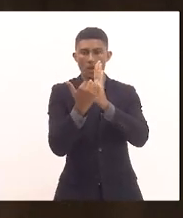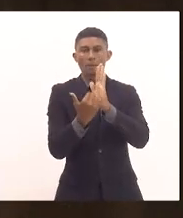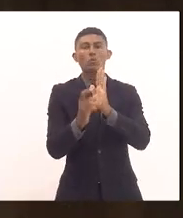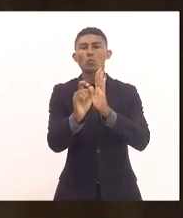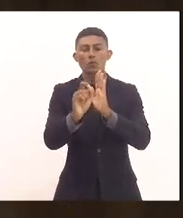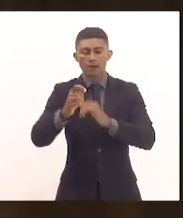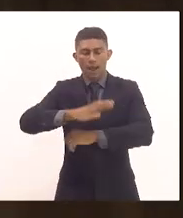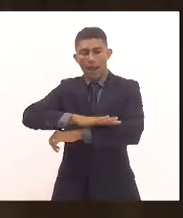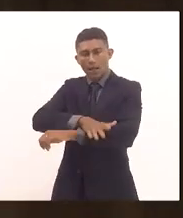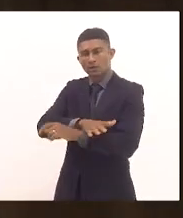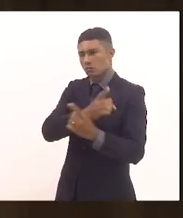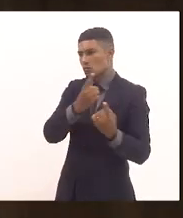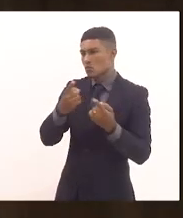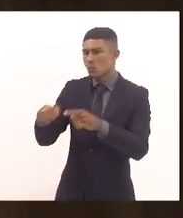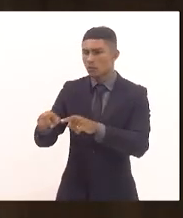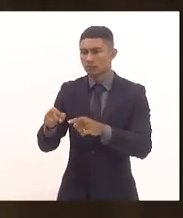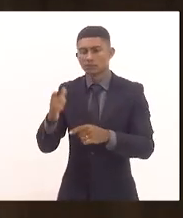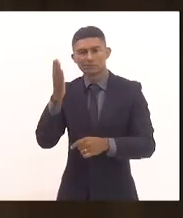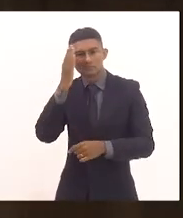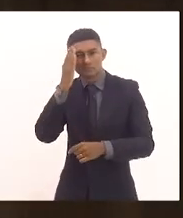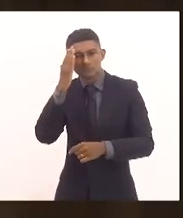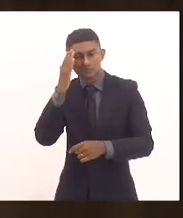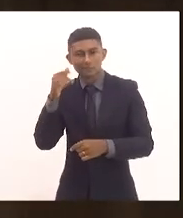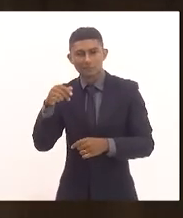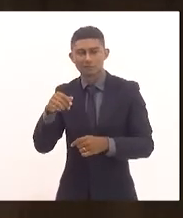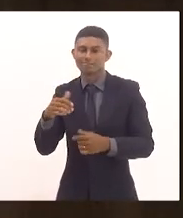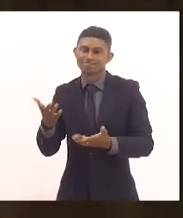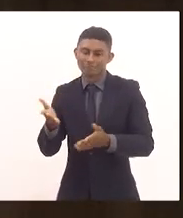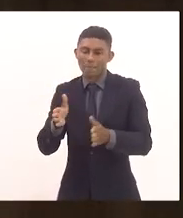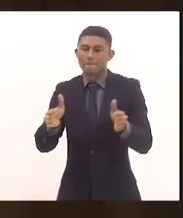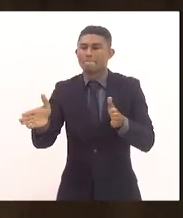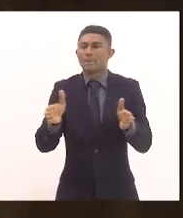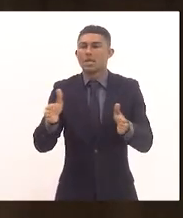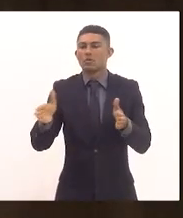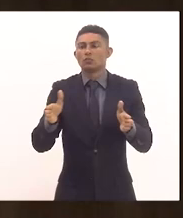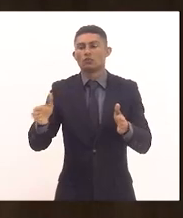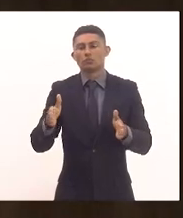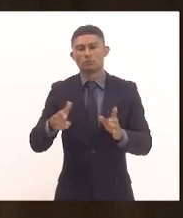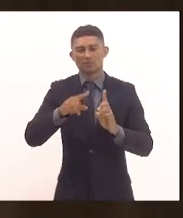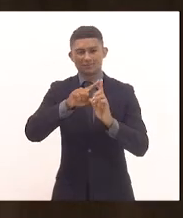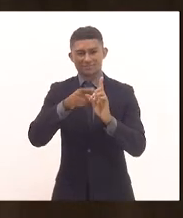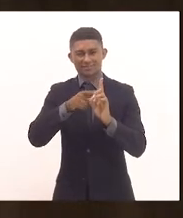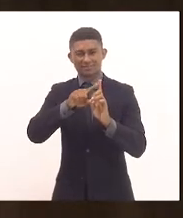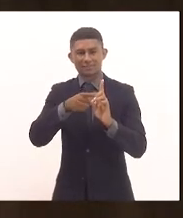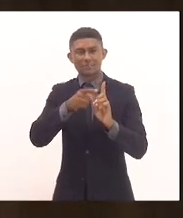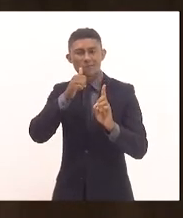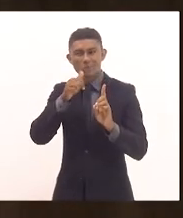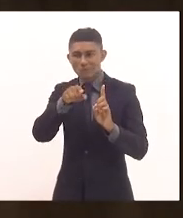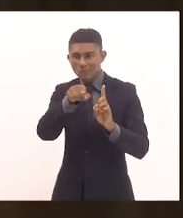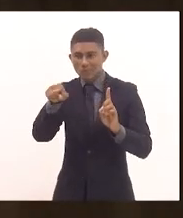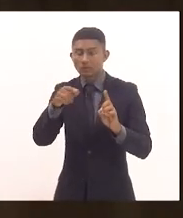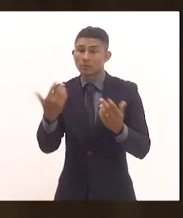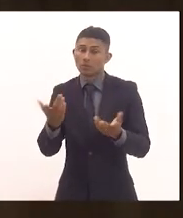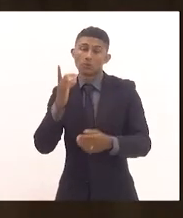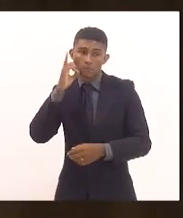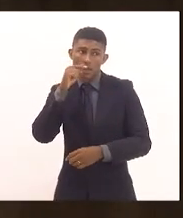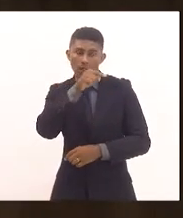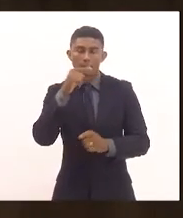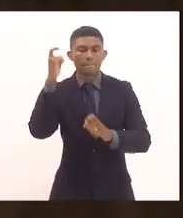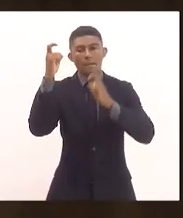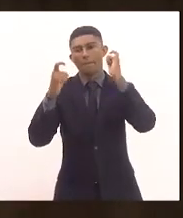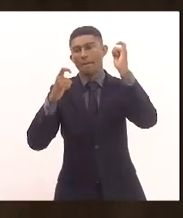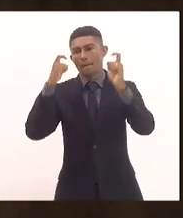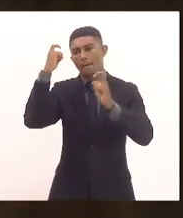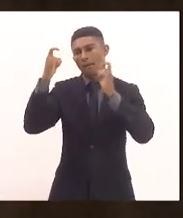racismo no ciclo gravídico puerperal, a deputada Marta Rocha, preocupada com